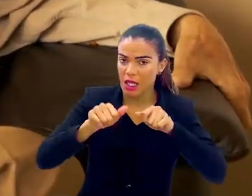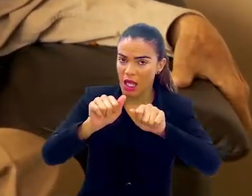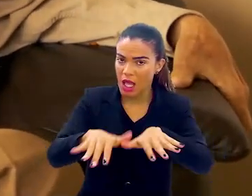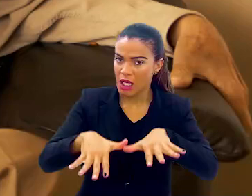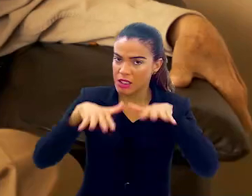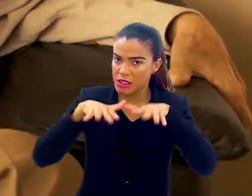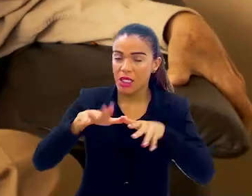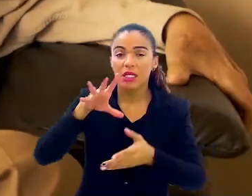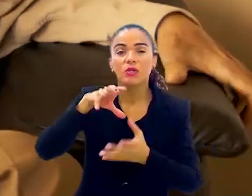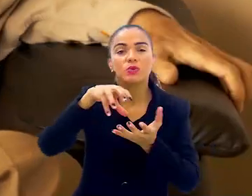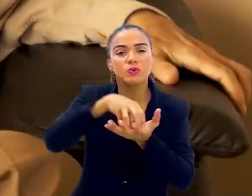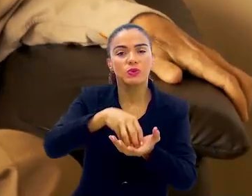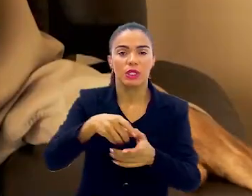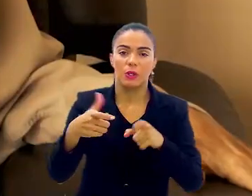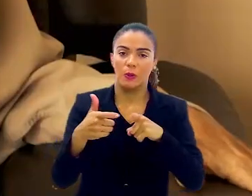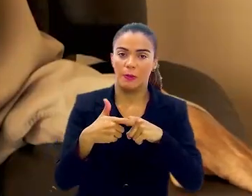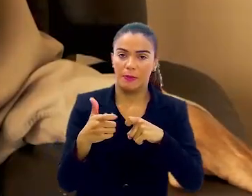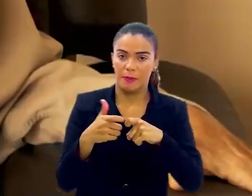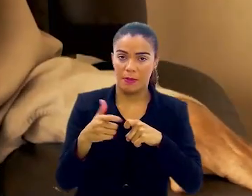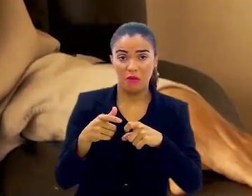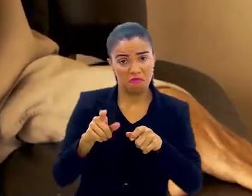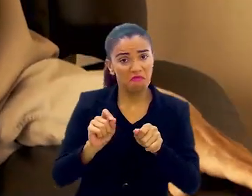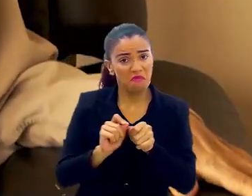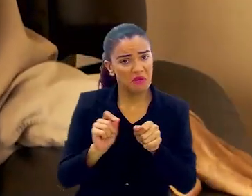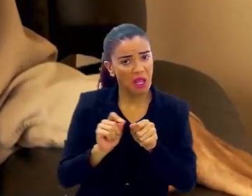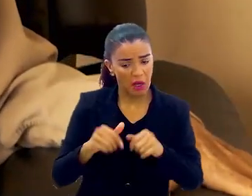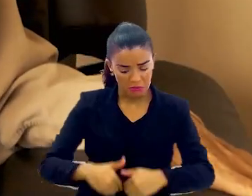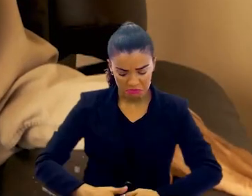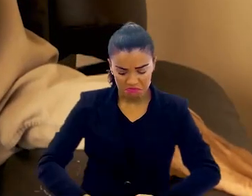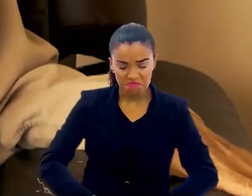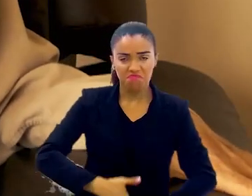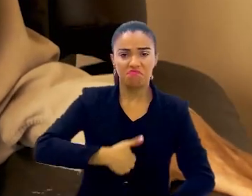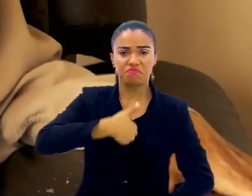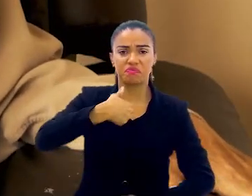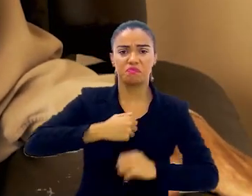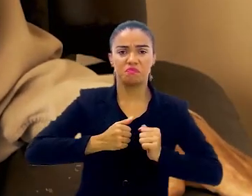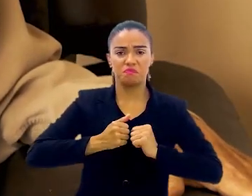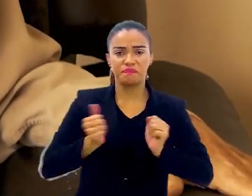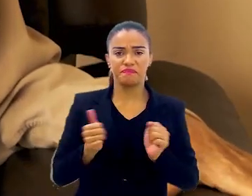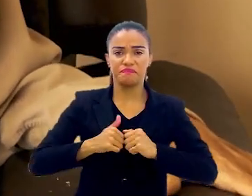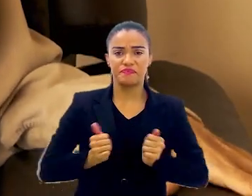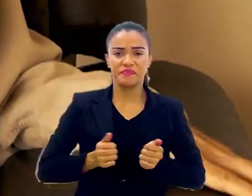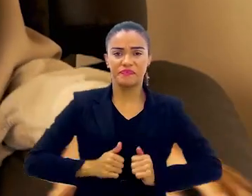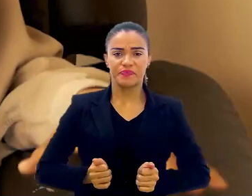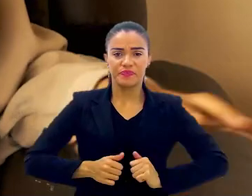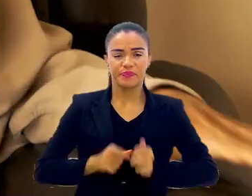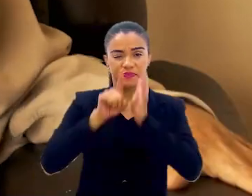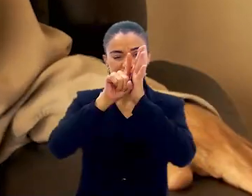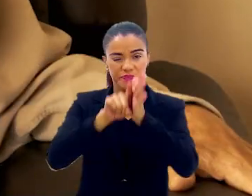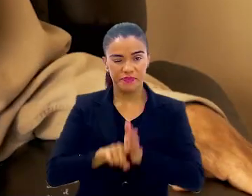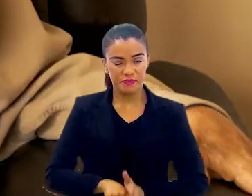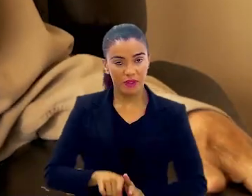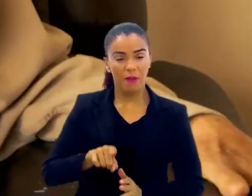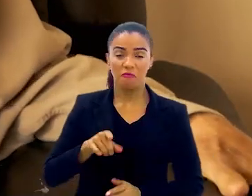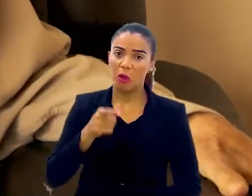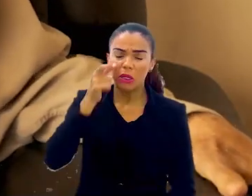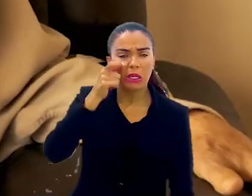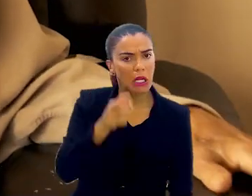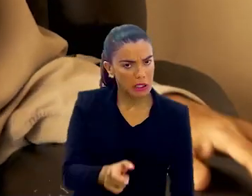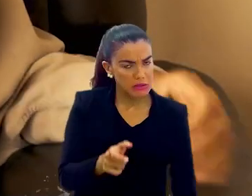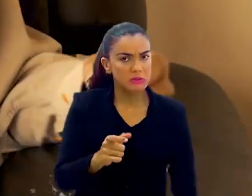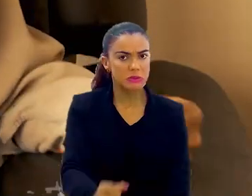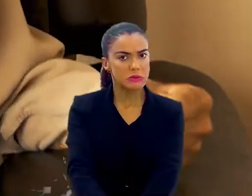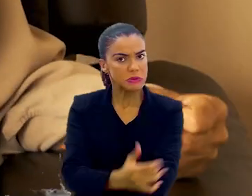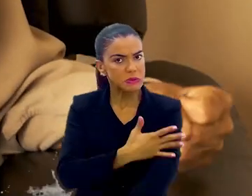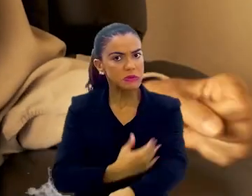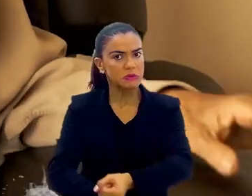no nosso departamento médico. E fizeram a autópsia lá. Então foi uma coisa muito